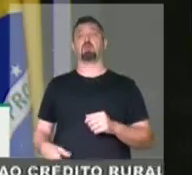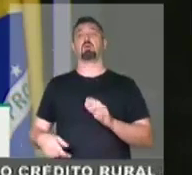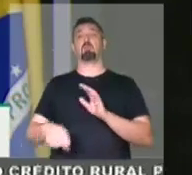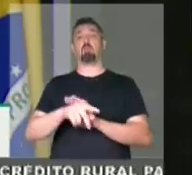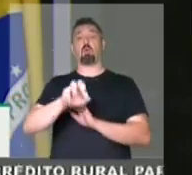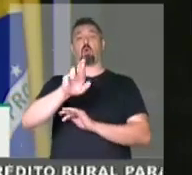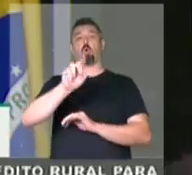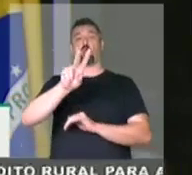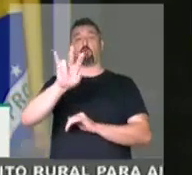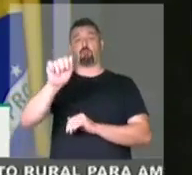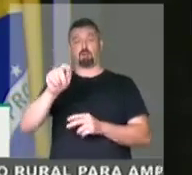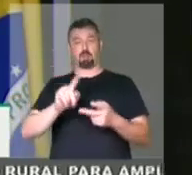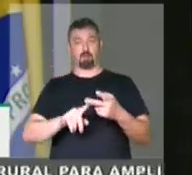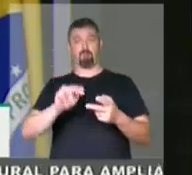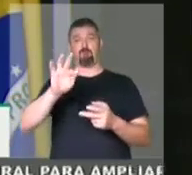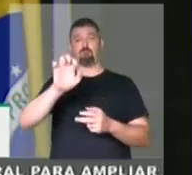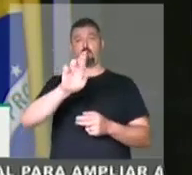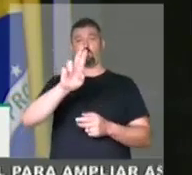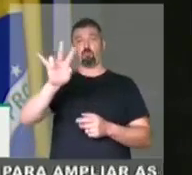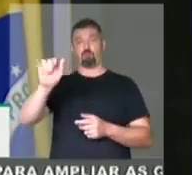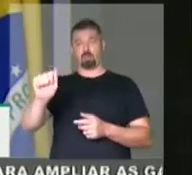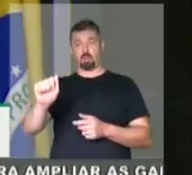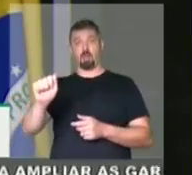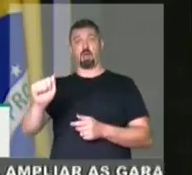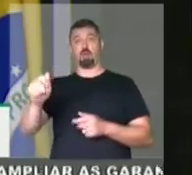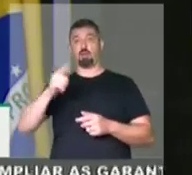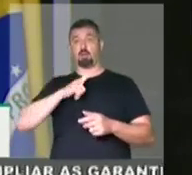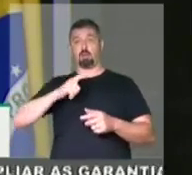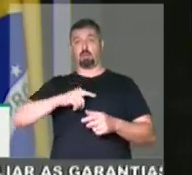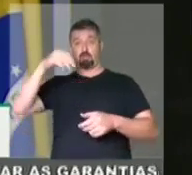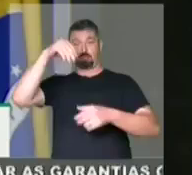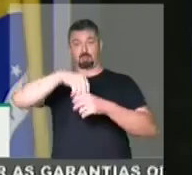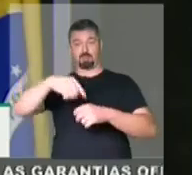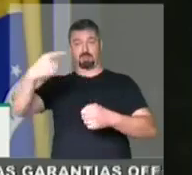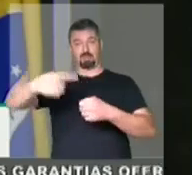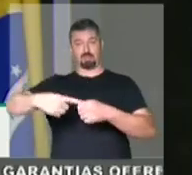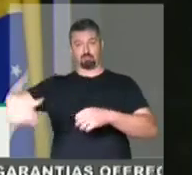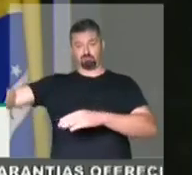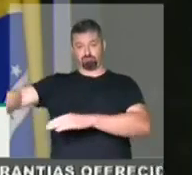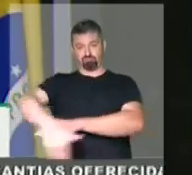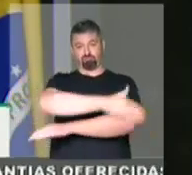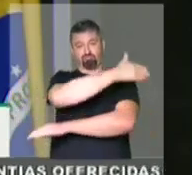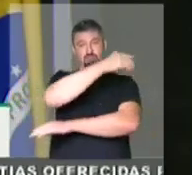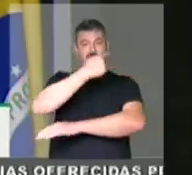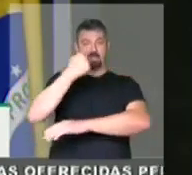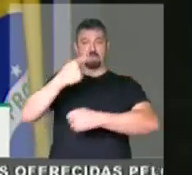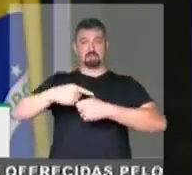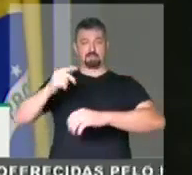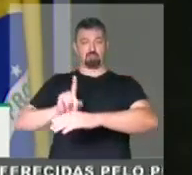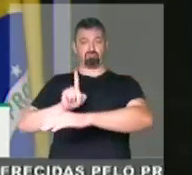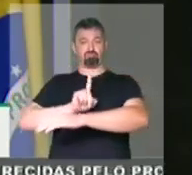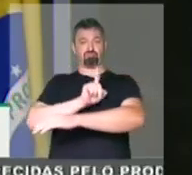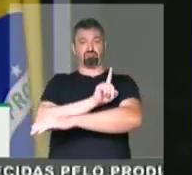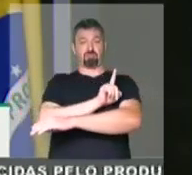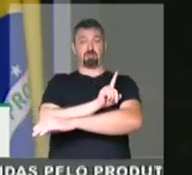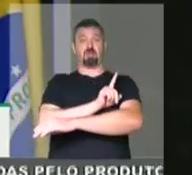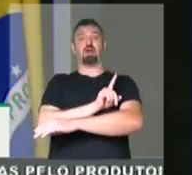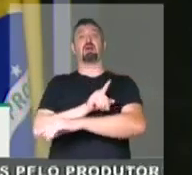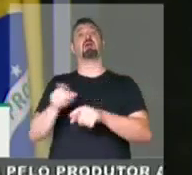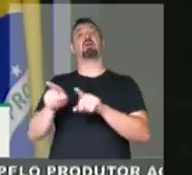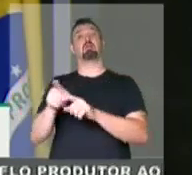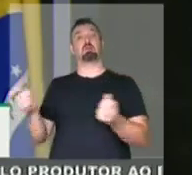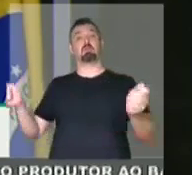das rodovias e ferrovias que atravessem perímetros urbanos ou áreas urbanizadas passíveis de